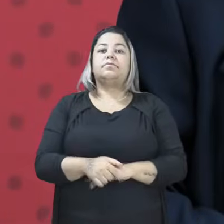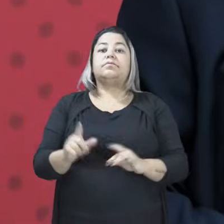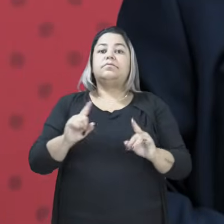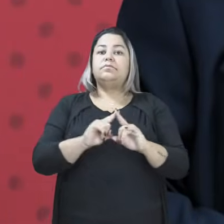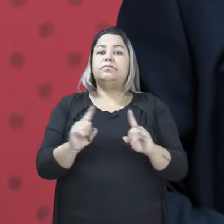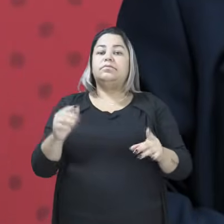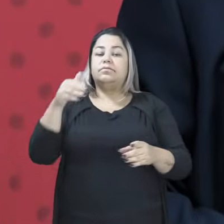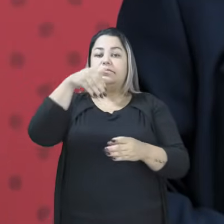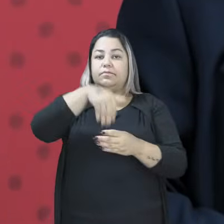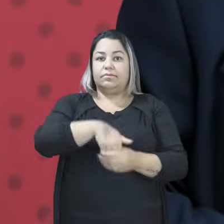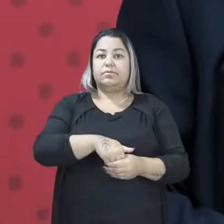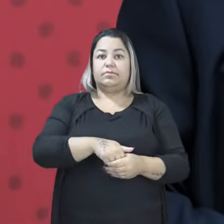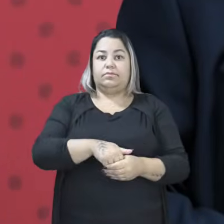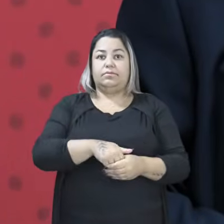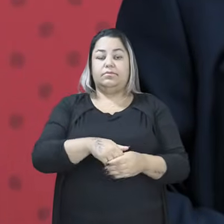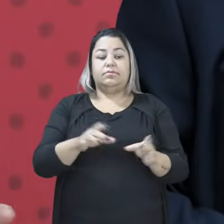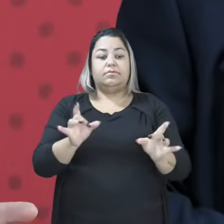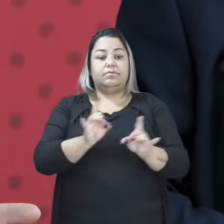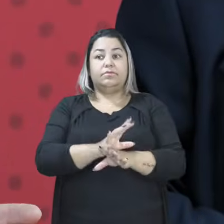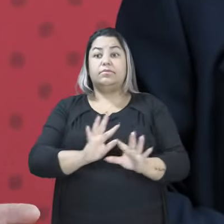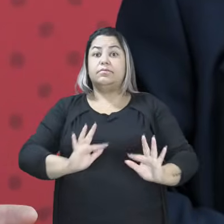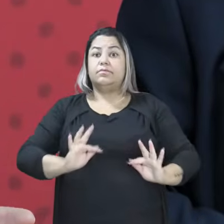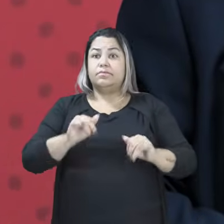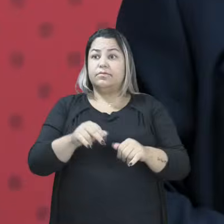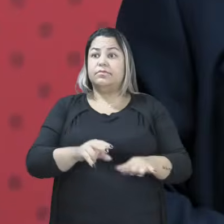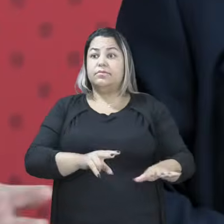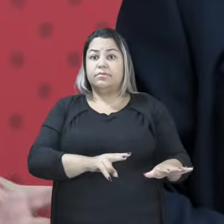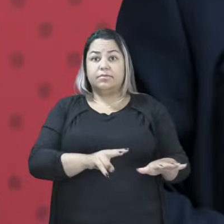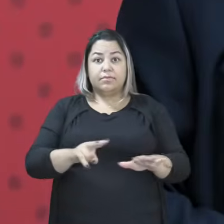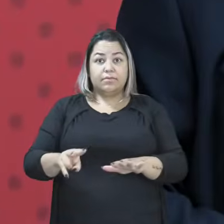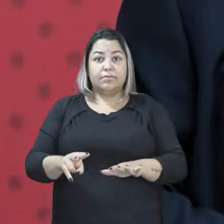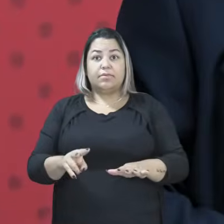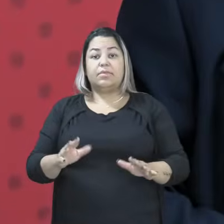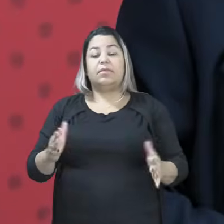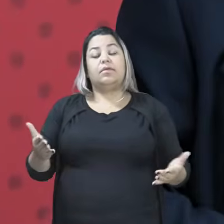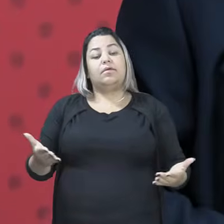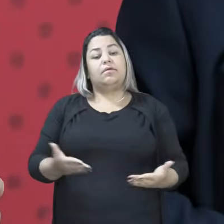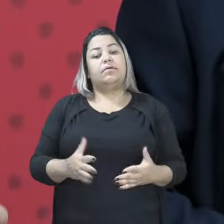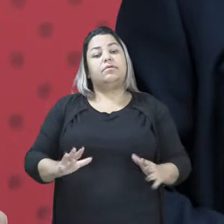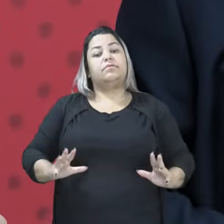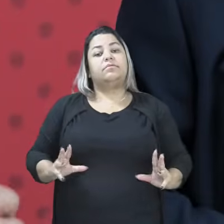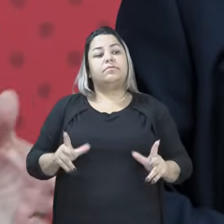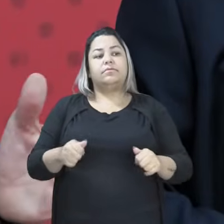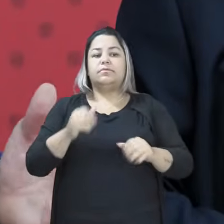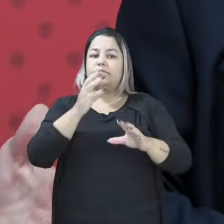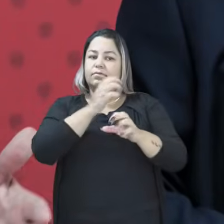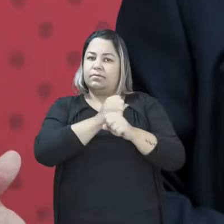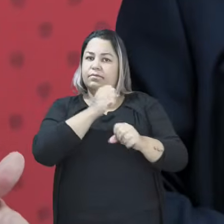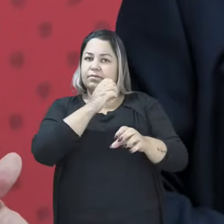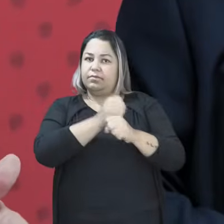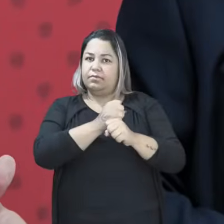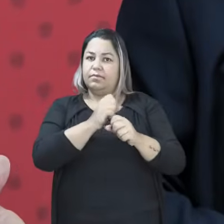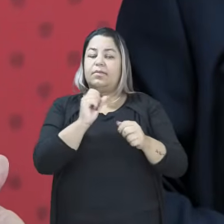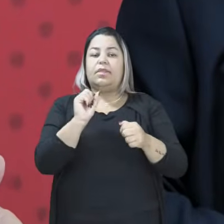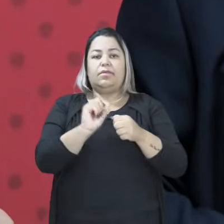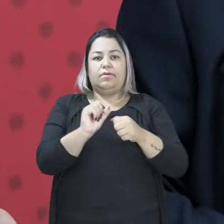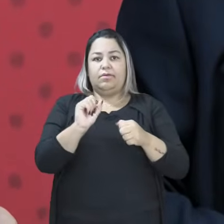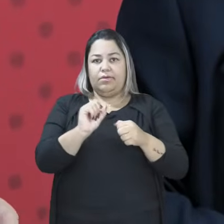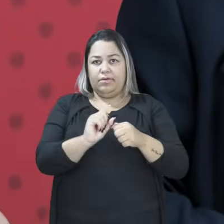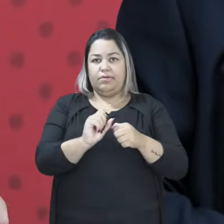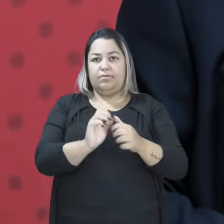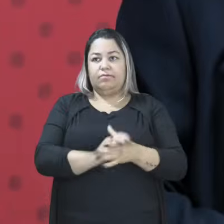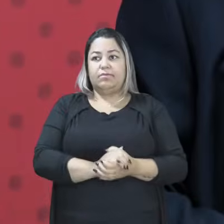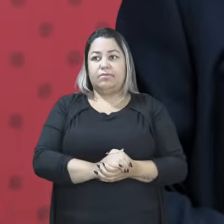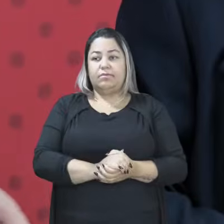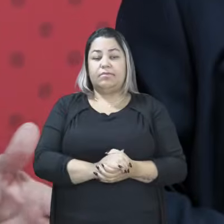chapas nós terminamos esse final de semana. Então, a partir de agora, todos os cálculos serão feitos, quanto